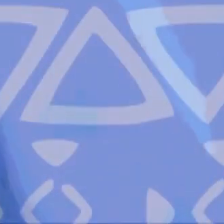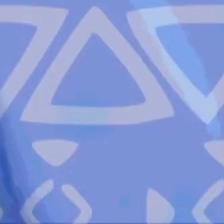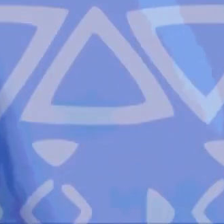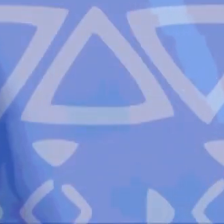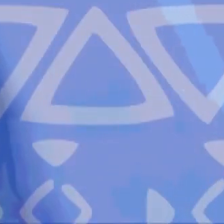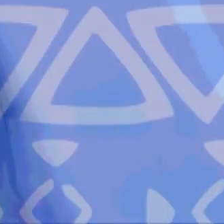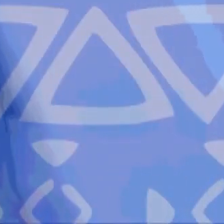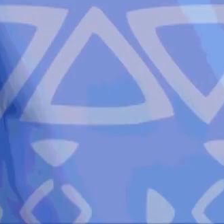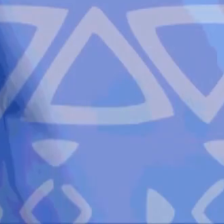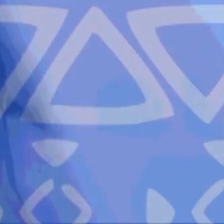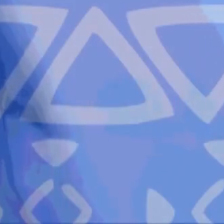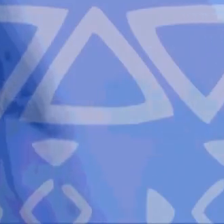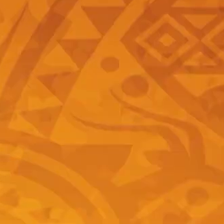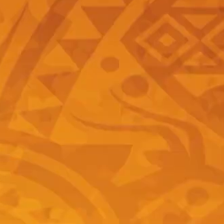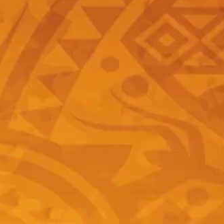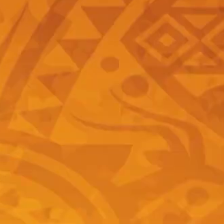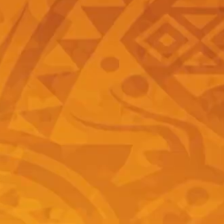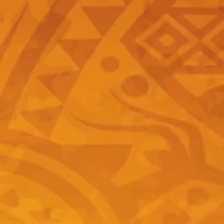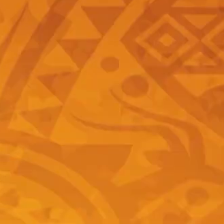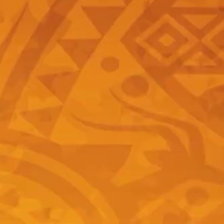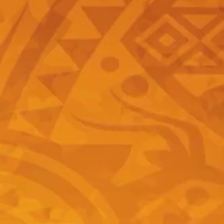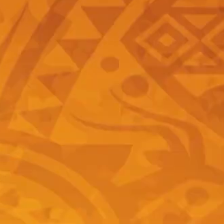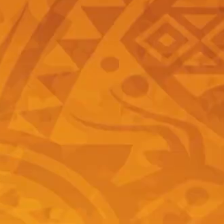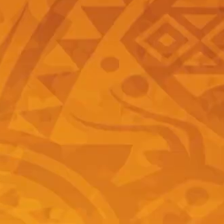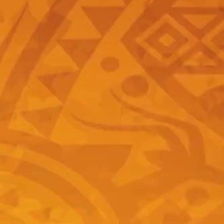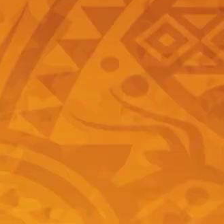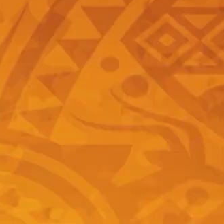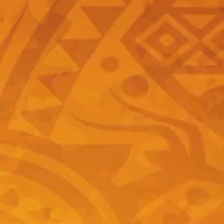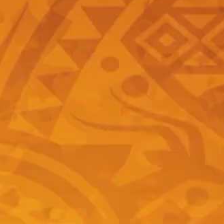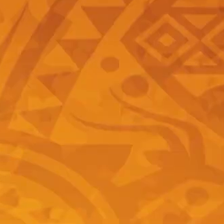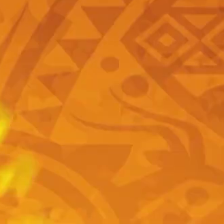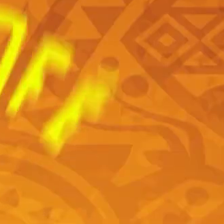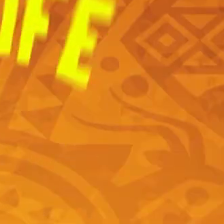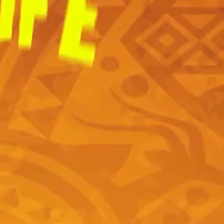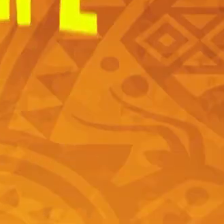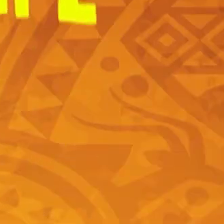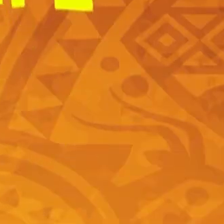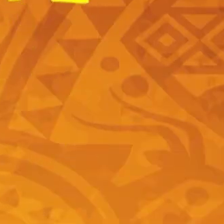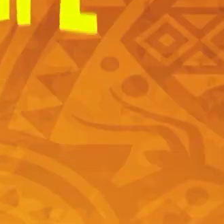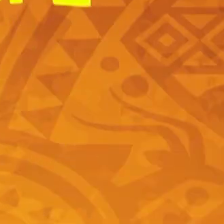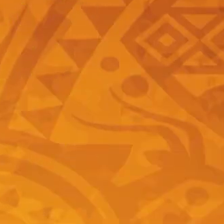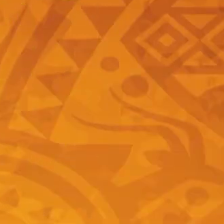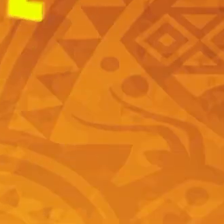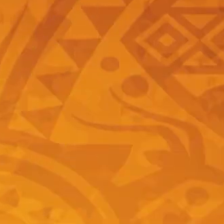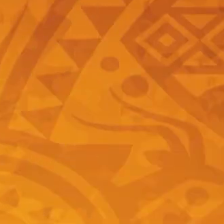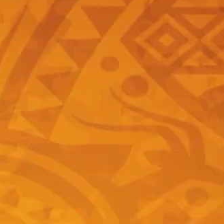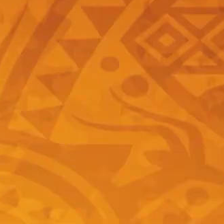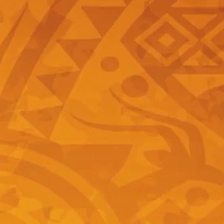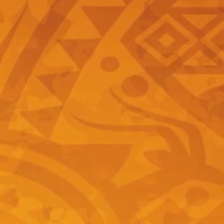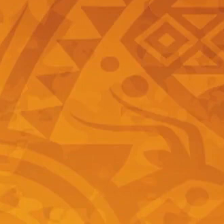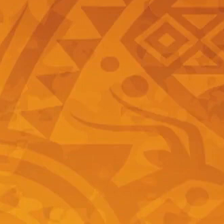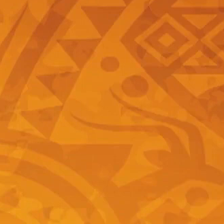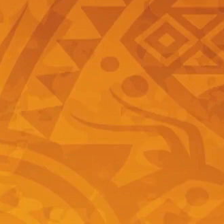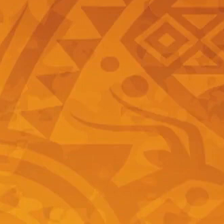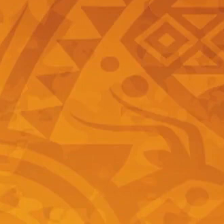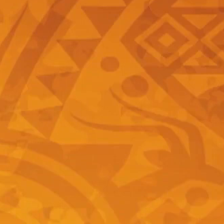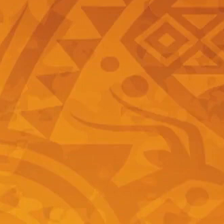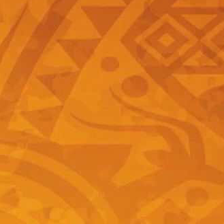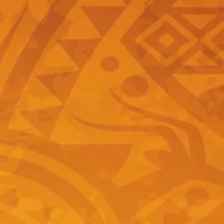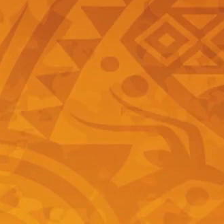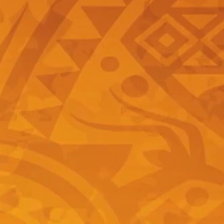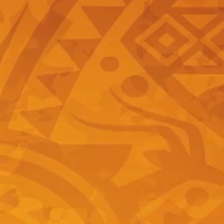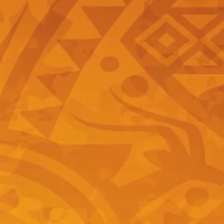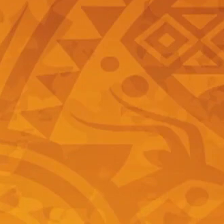orixás. Mucuyu, Mojubá, Olofé, Motumbá,